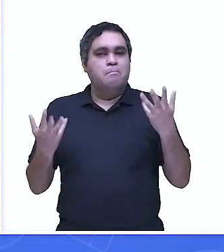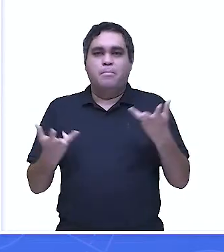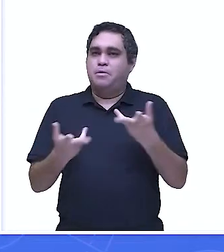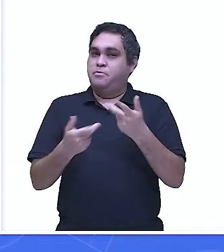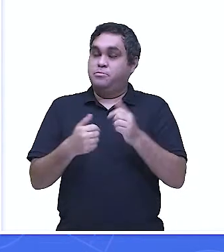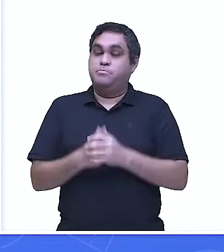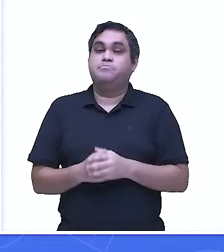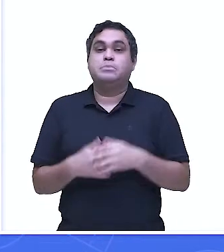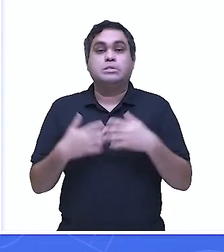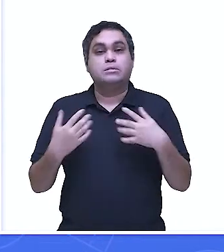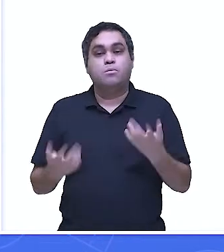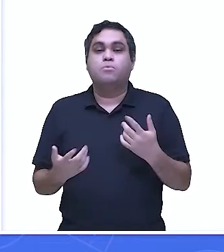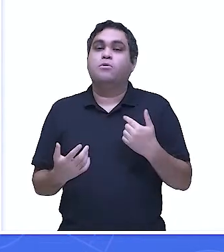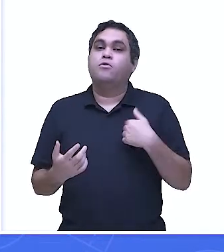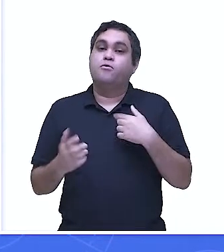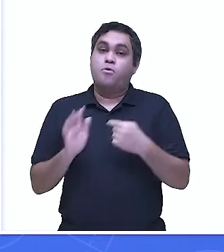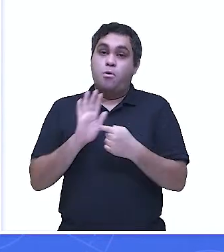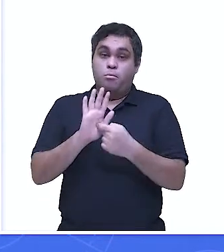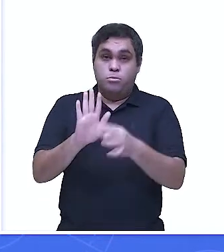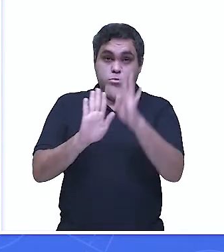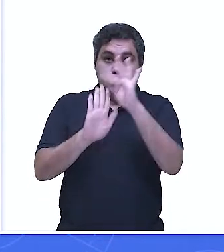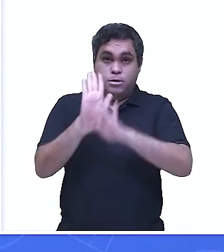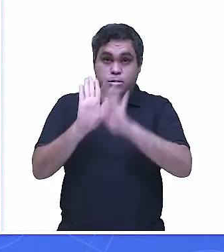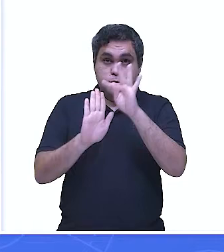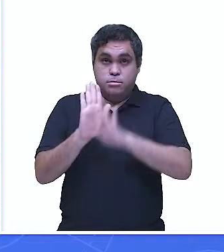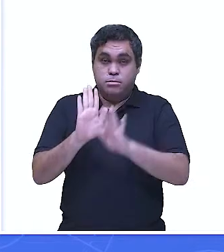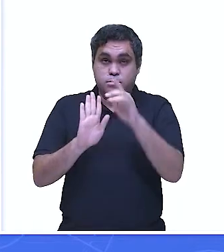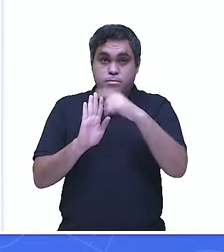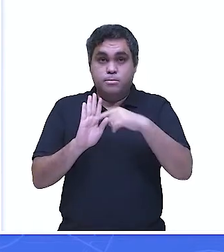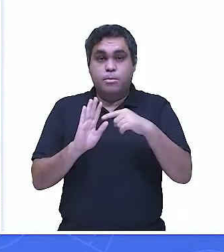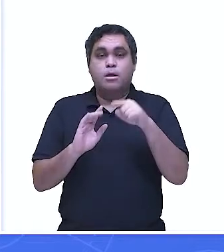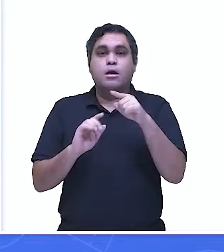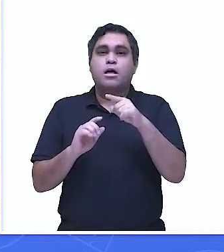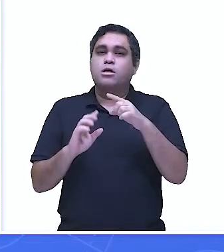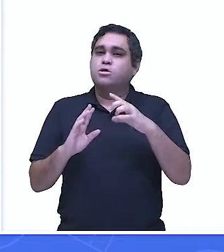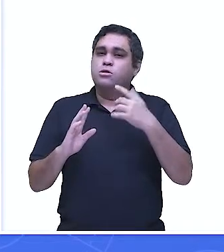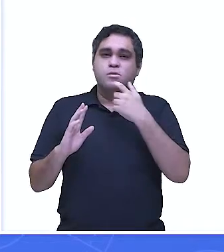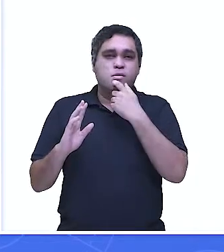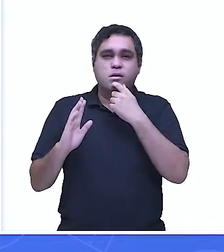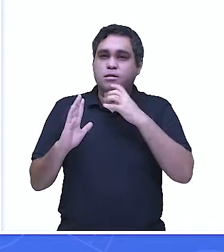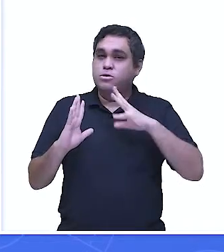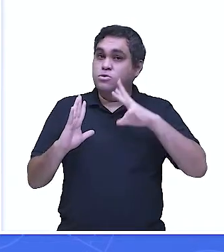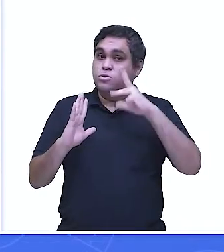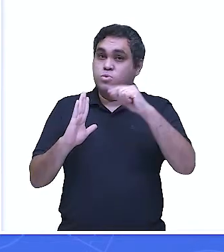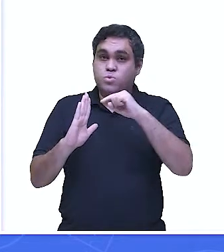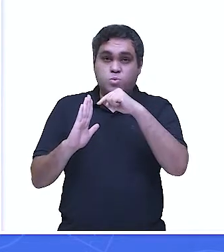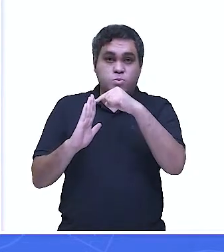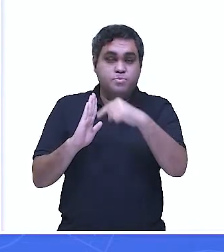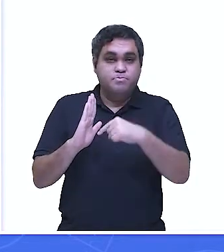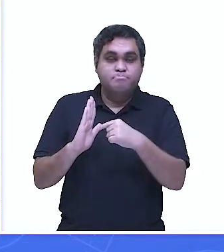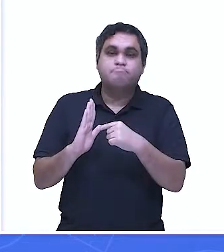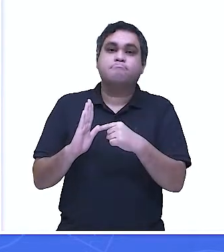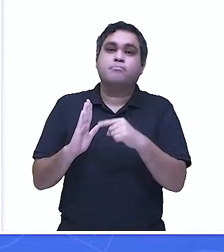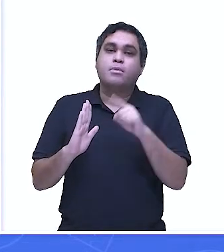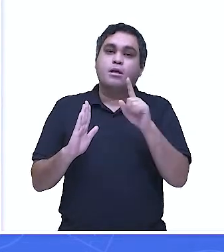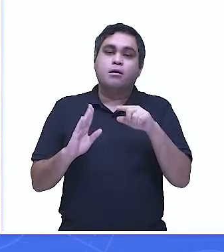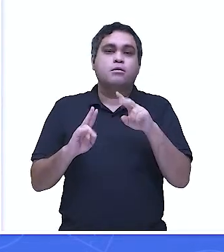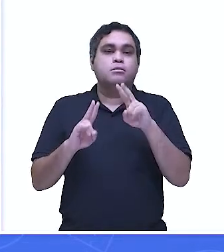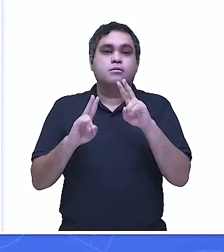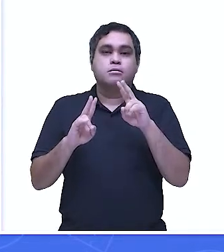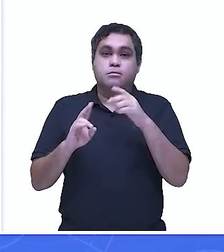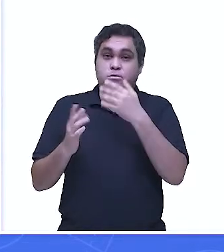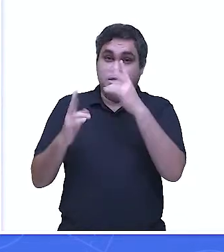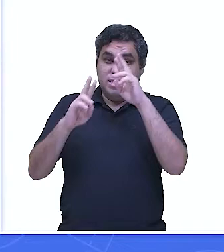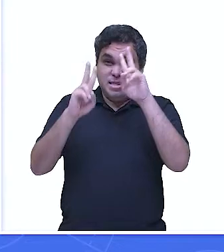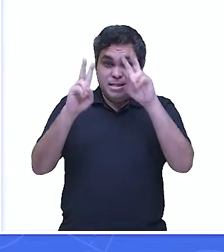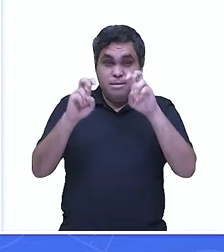E eu vou mostrar para vocês agora um texto todo em inglês sobre este